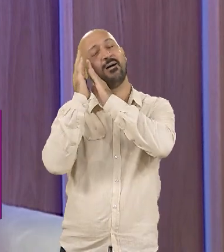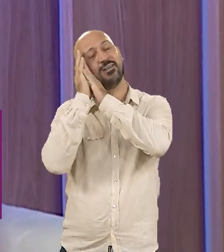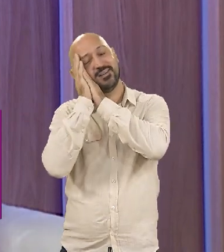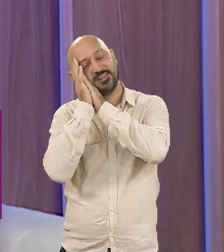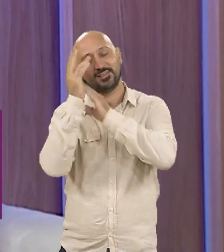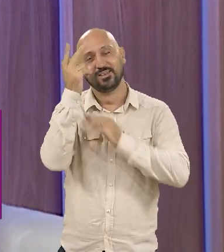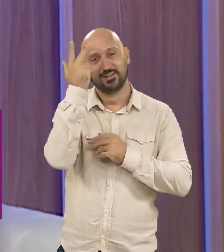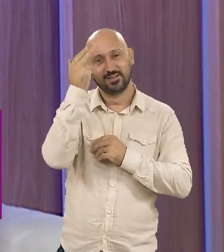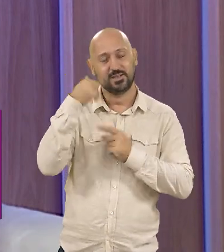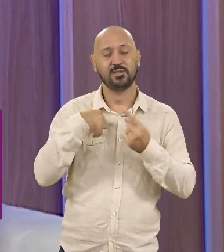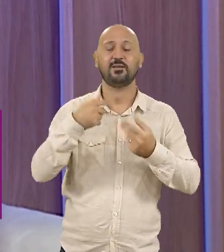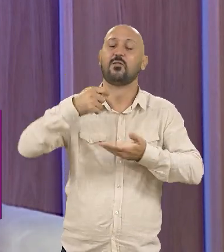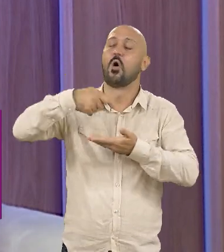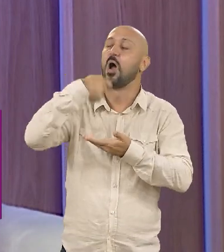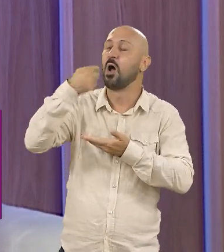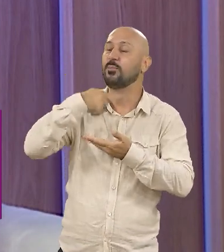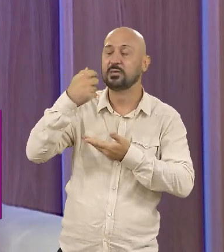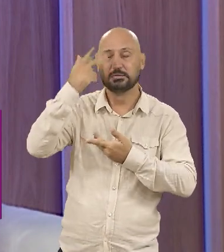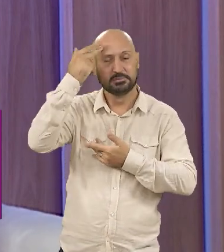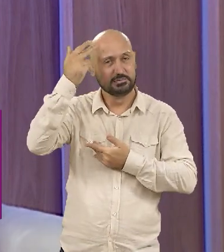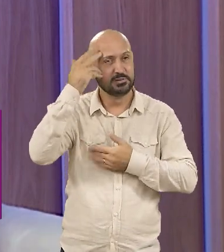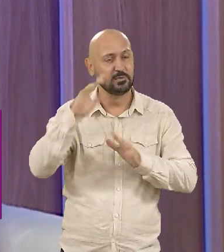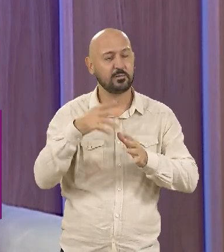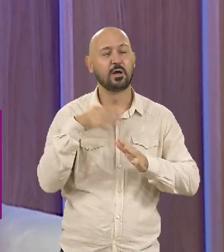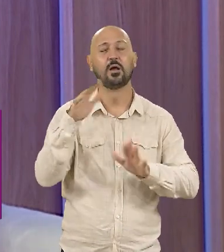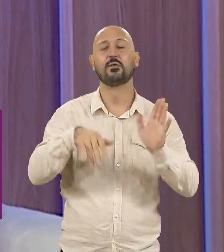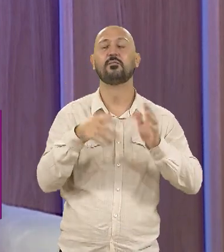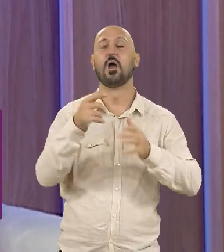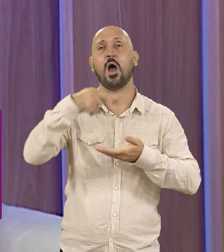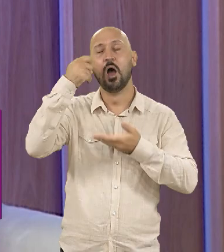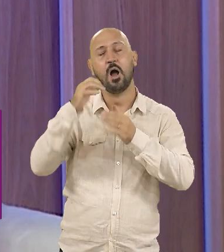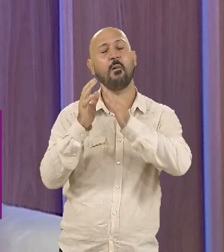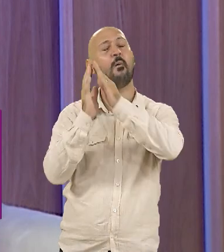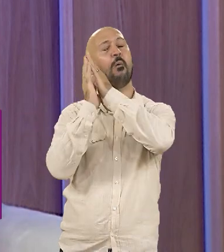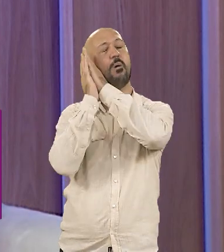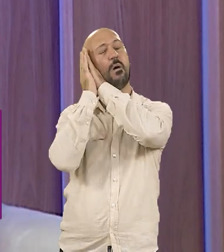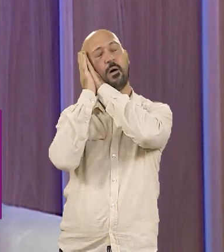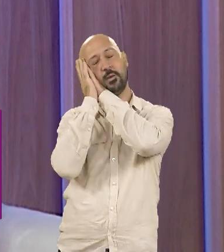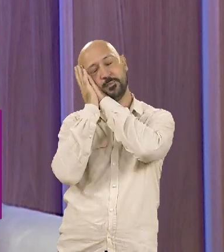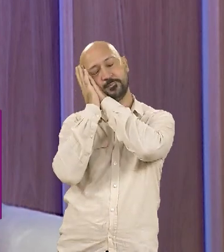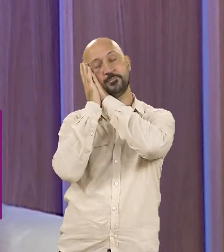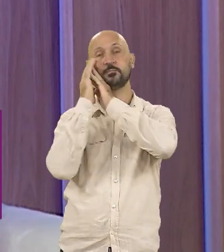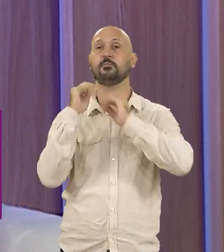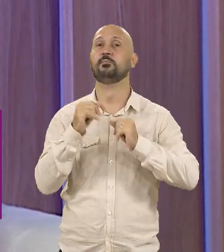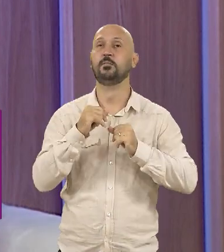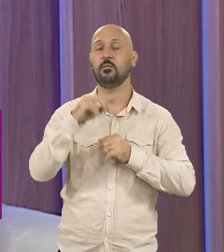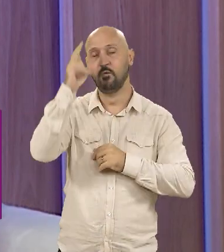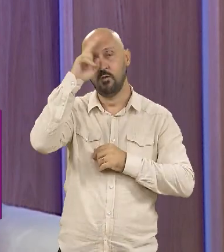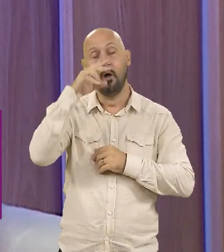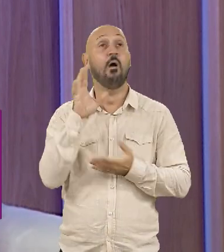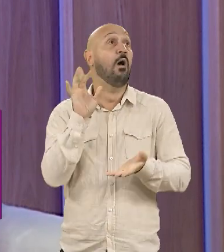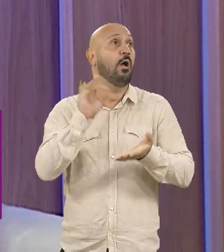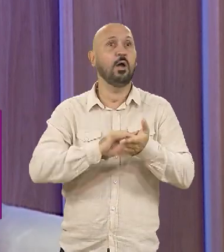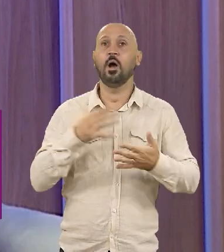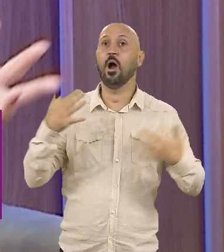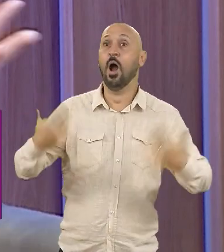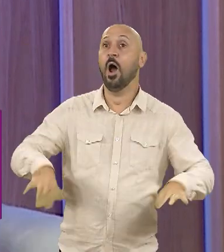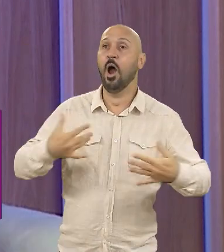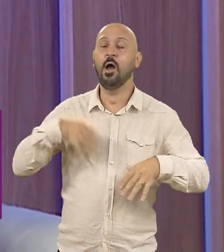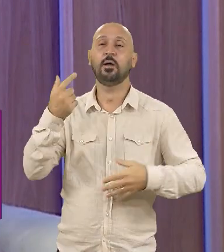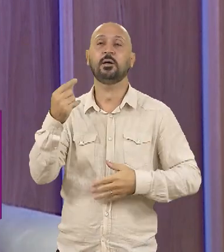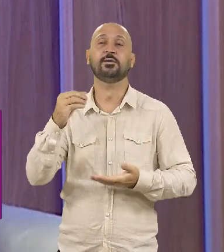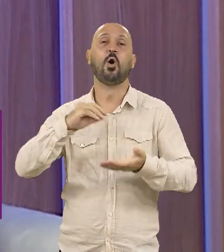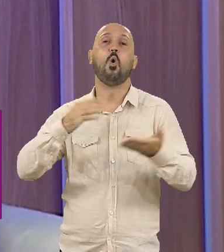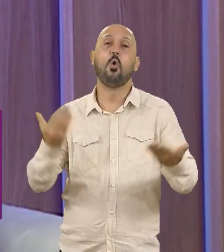tranquilo, eu vou almoçar tranquilamente, vou até tirar um cochilo depois do meu almoço. Aí eu vou lembrar, nossa, eu não